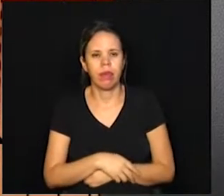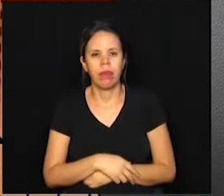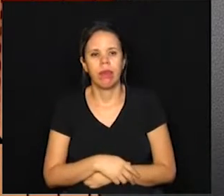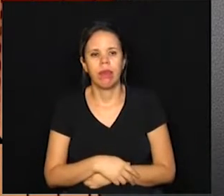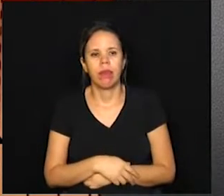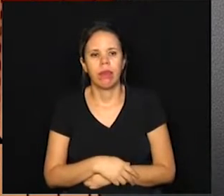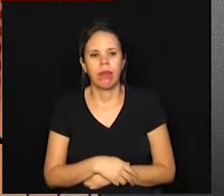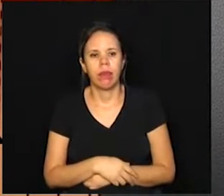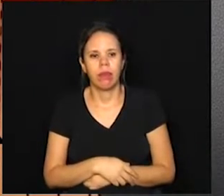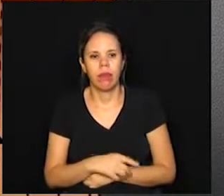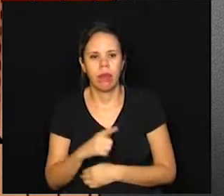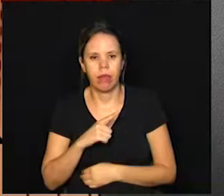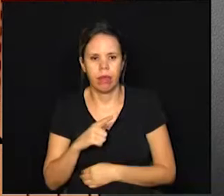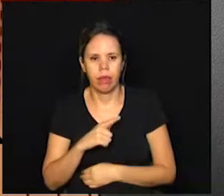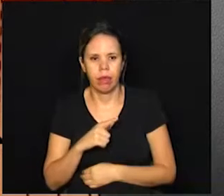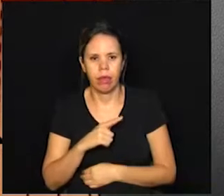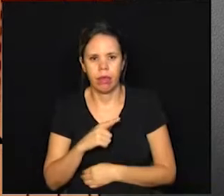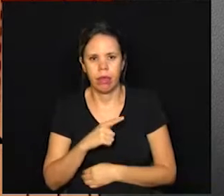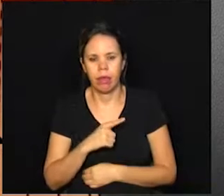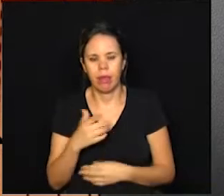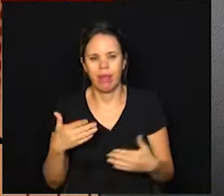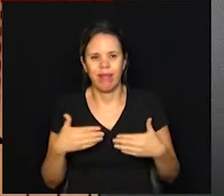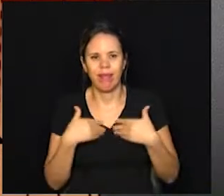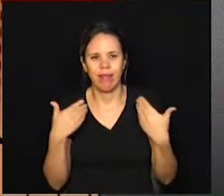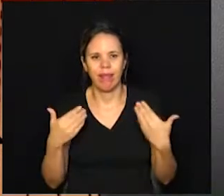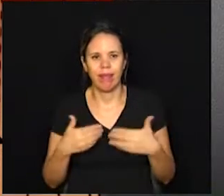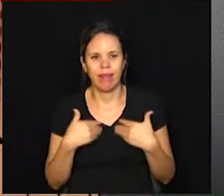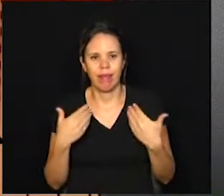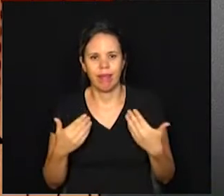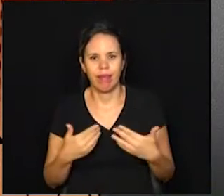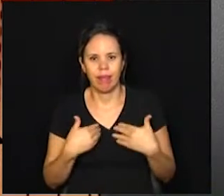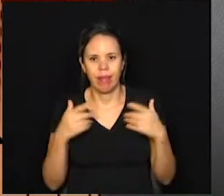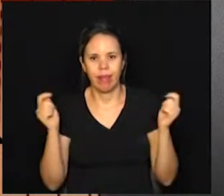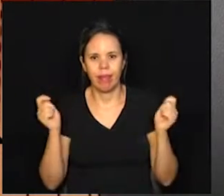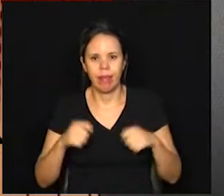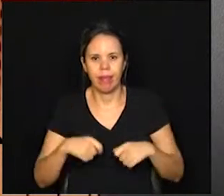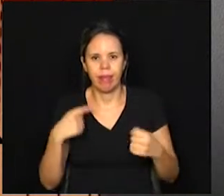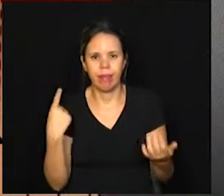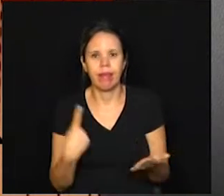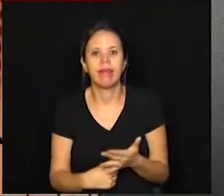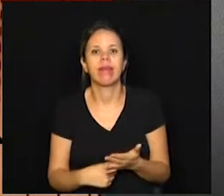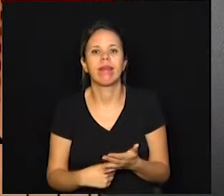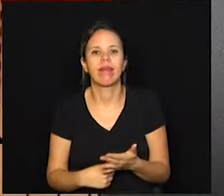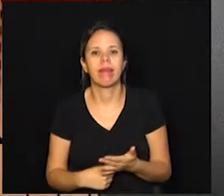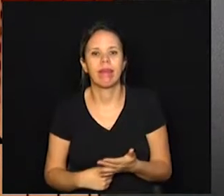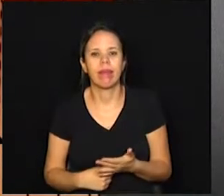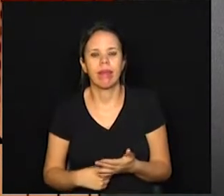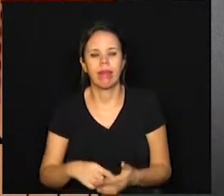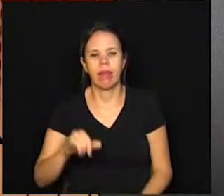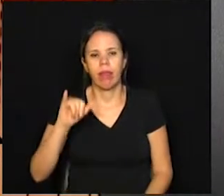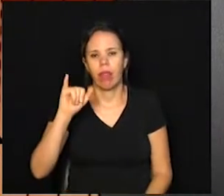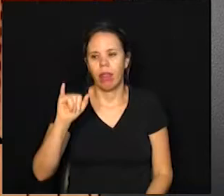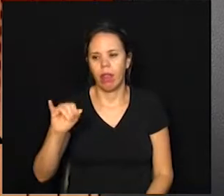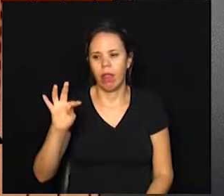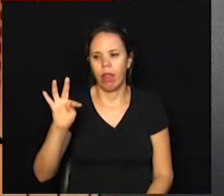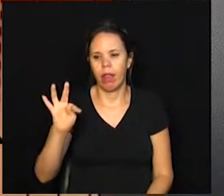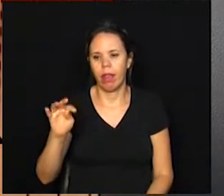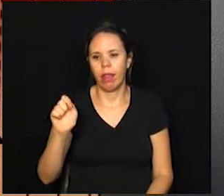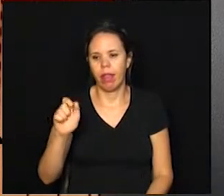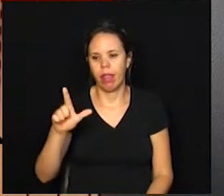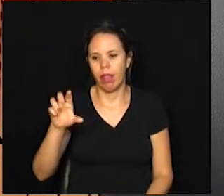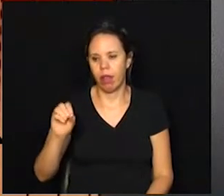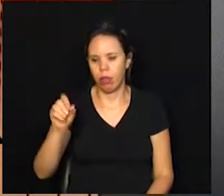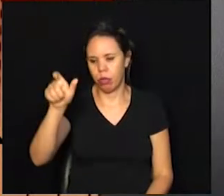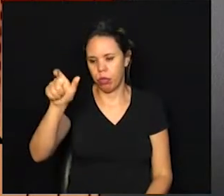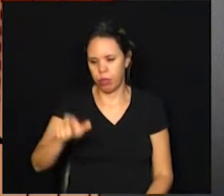mas eu tenho aqui a grata alegria de poder contar com o senhor Ítalo Hamilton